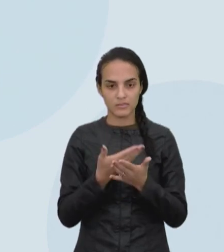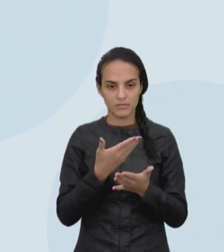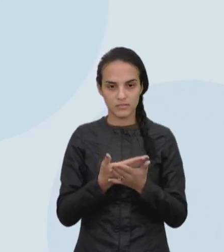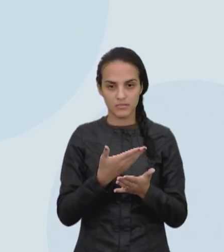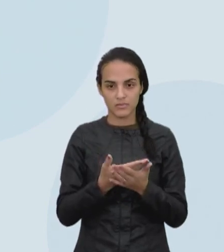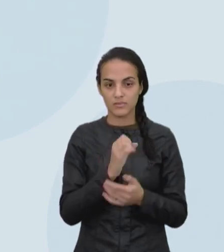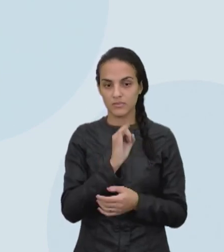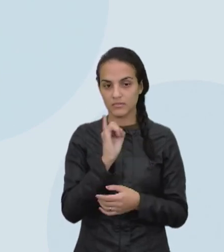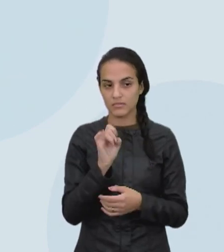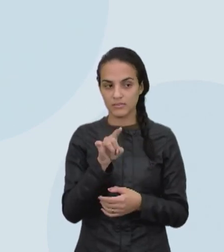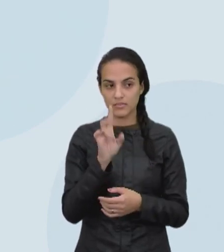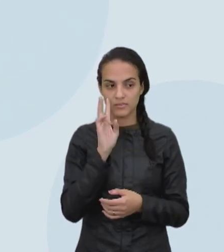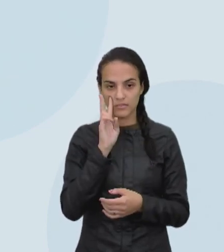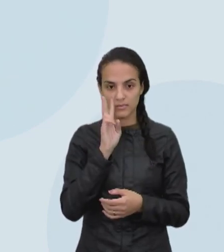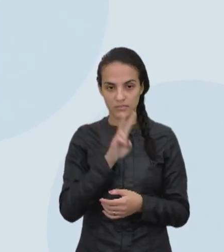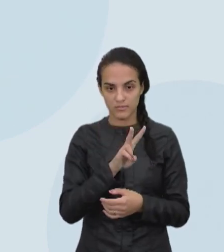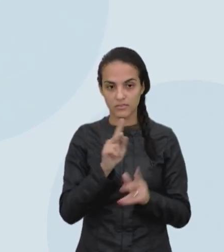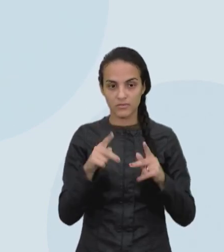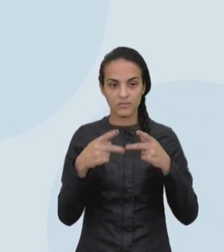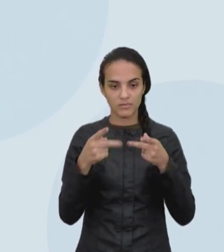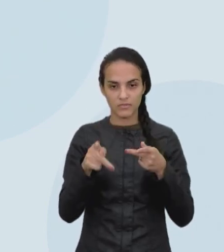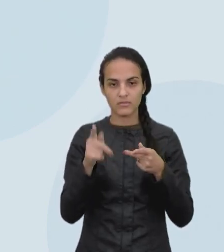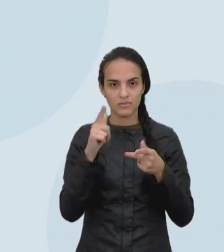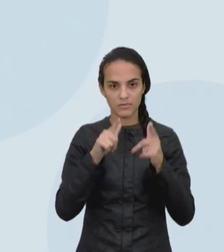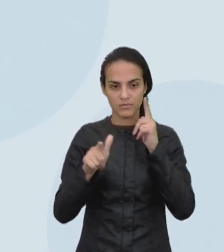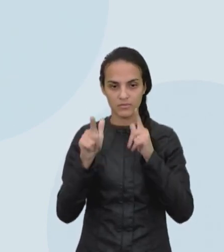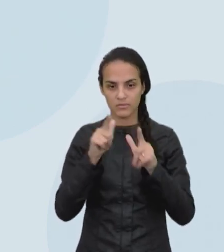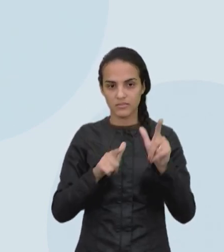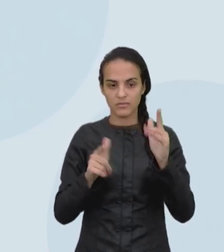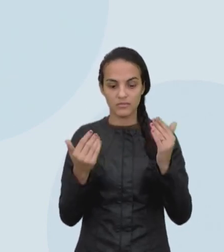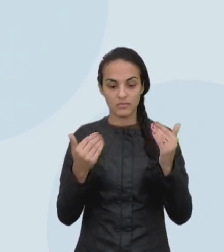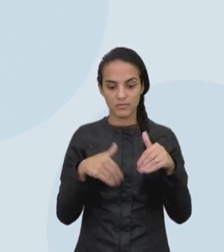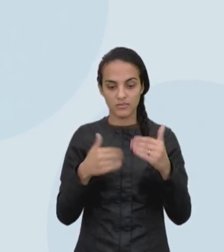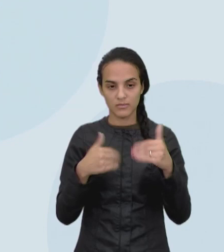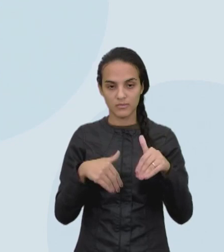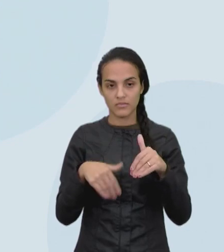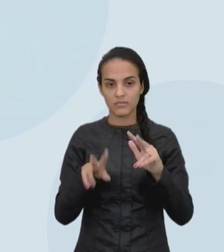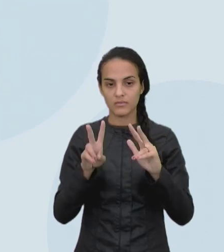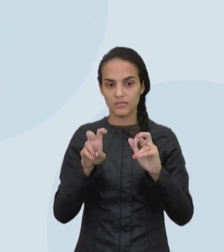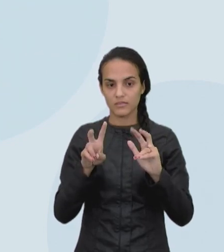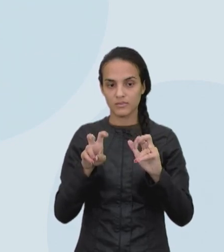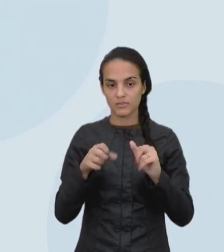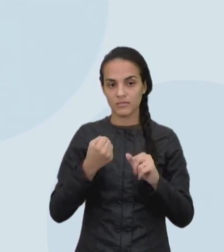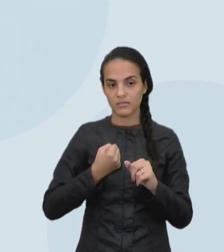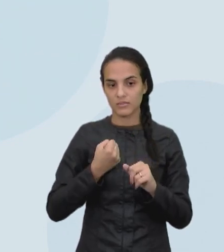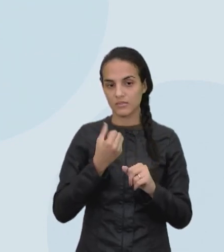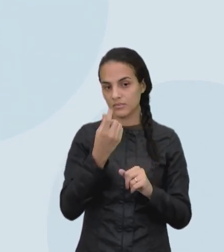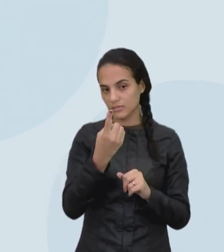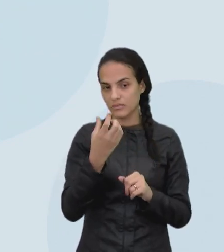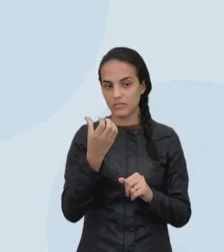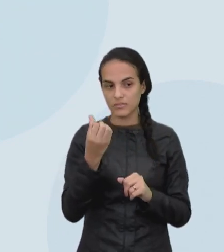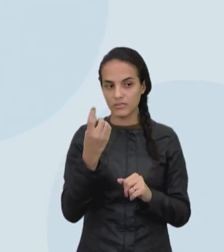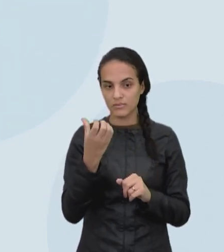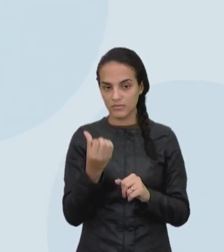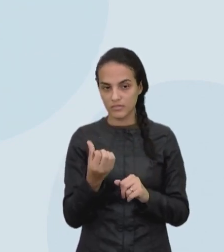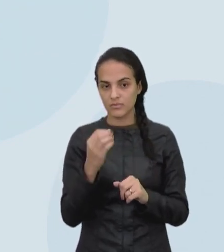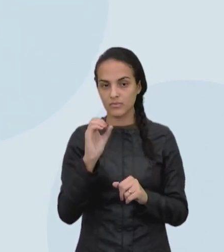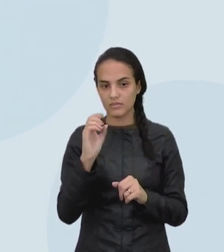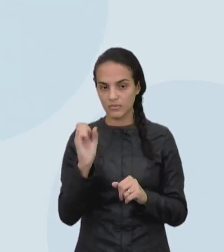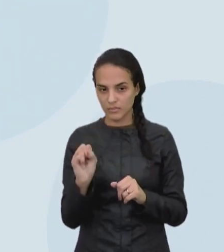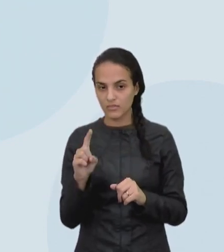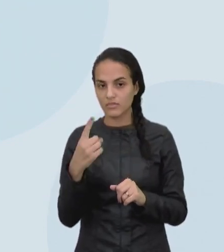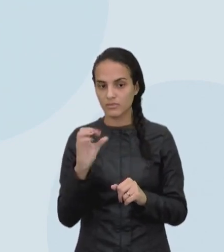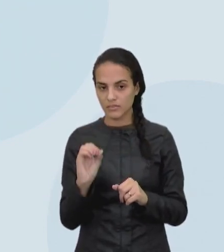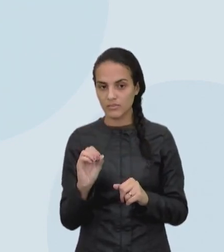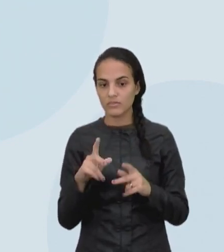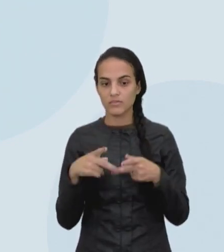Se vocês olharem nesse link, vocês conseguem ter acesso a essa prova. As questões 1, 6, 8 e 10 dessa prova,